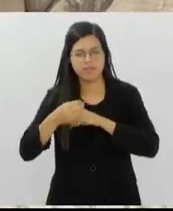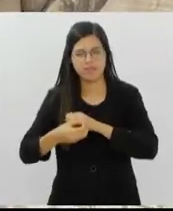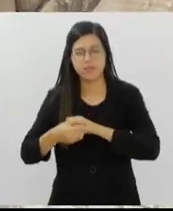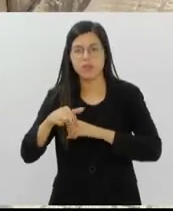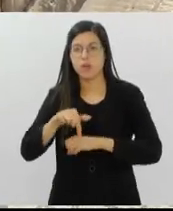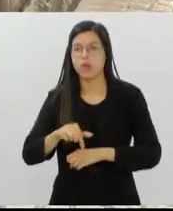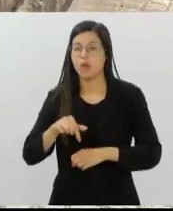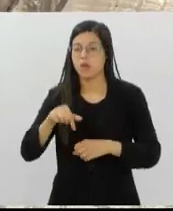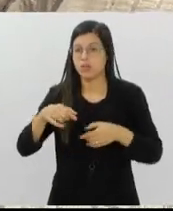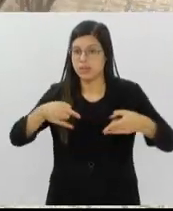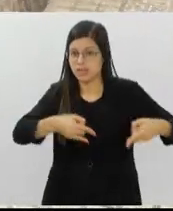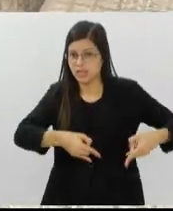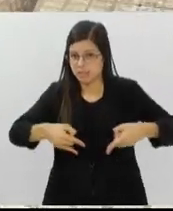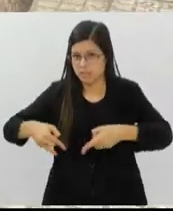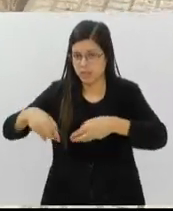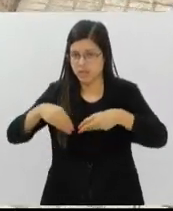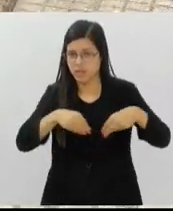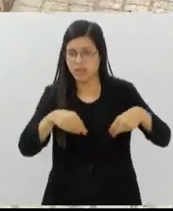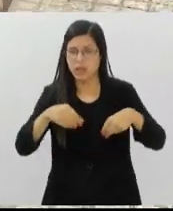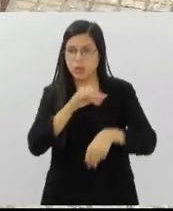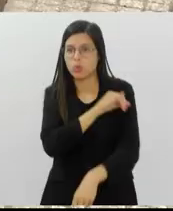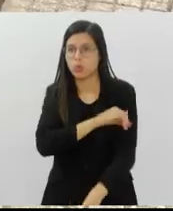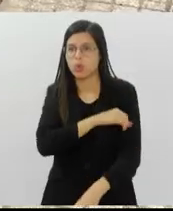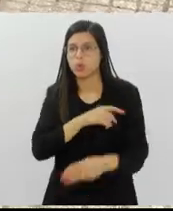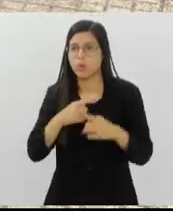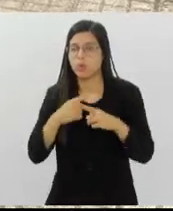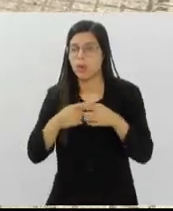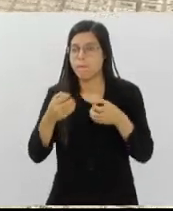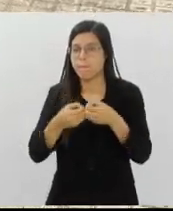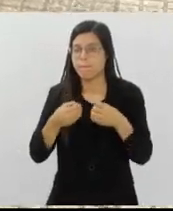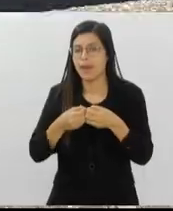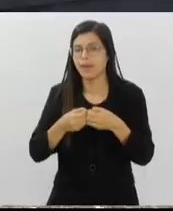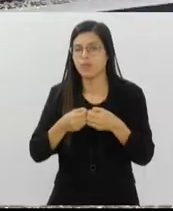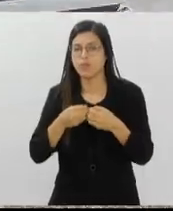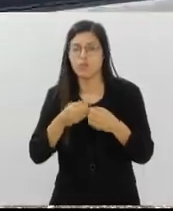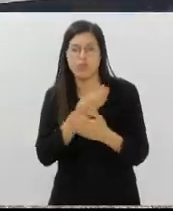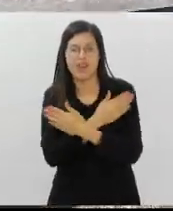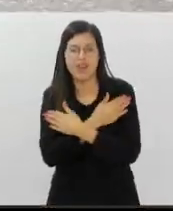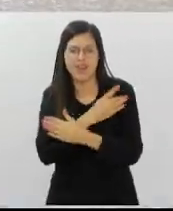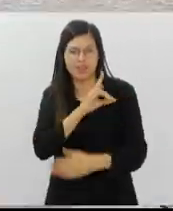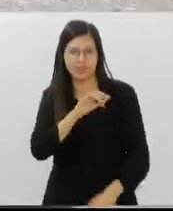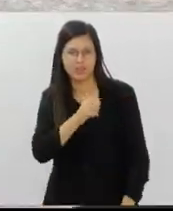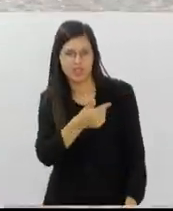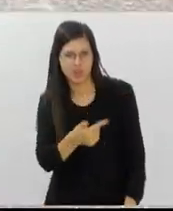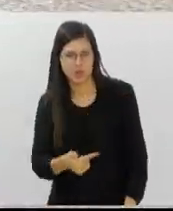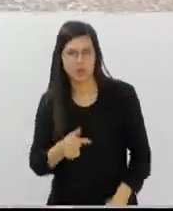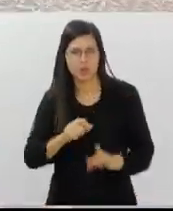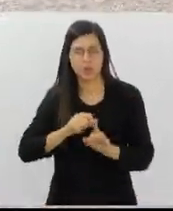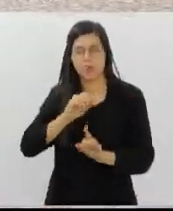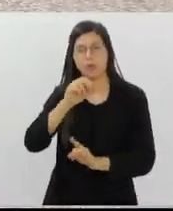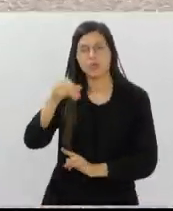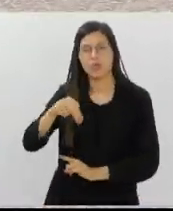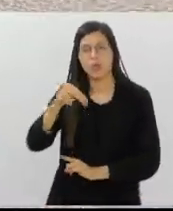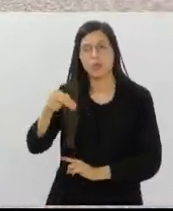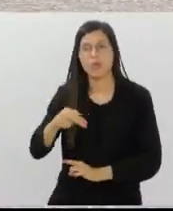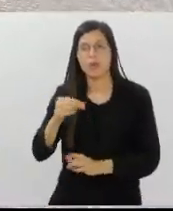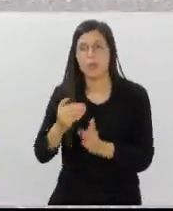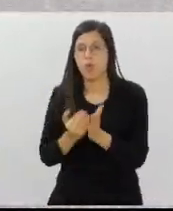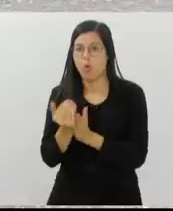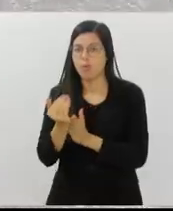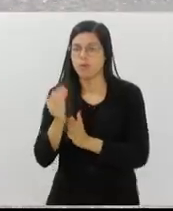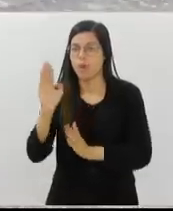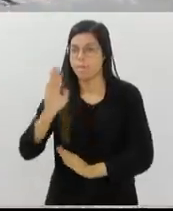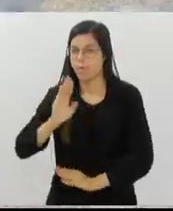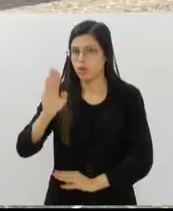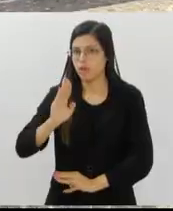cemitérios do Rio, devido à proximidade do Dia de Finados, 2 de novembro. O trabalho começou pelo cemitério São João Batista, em Botafogo,